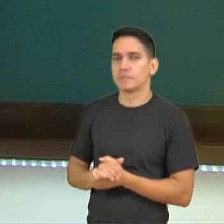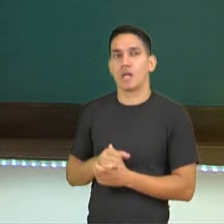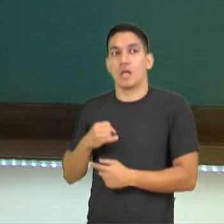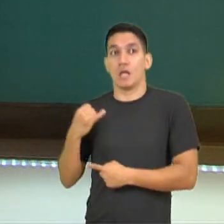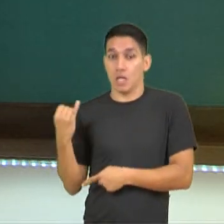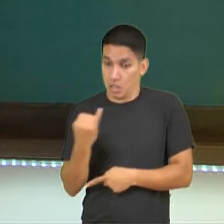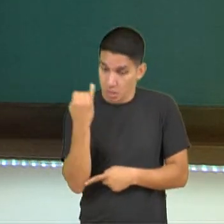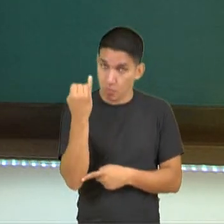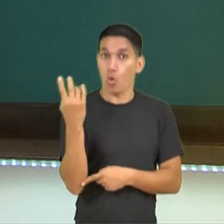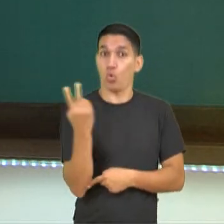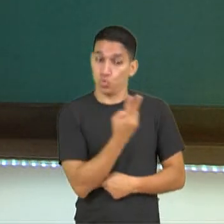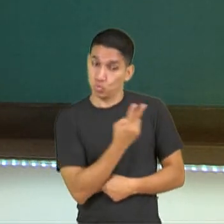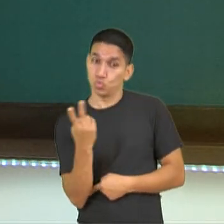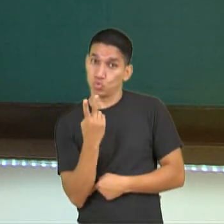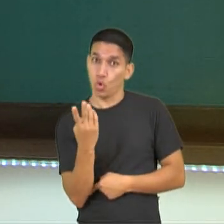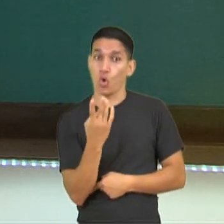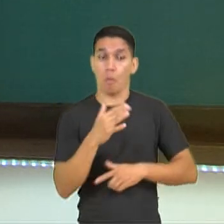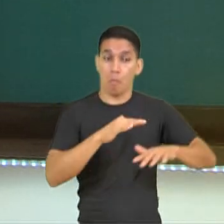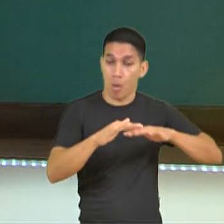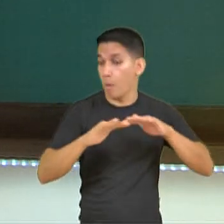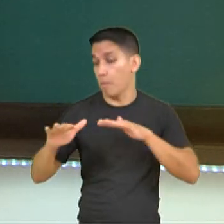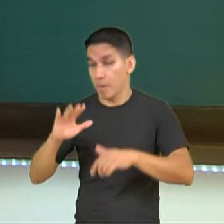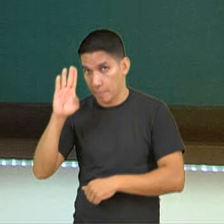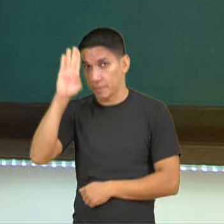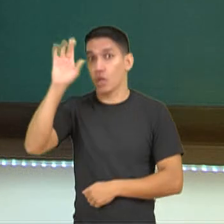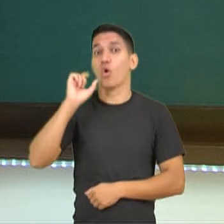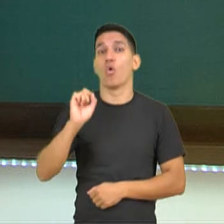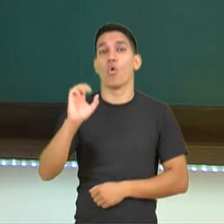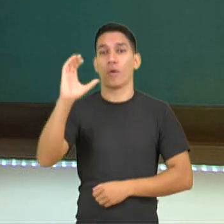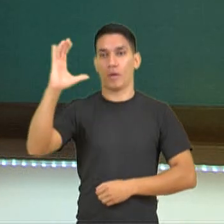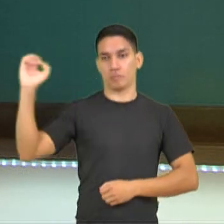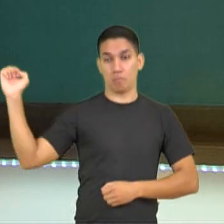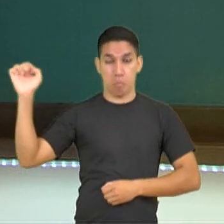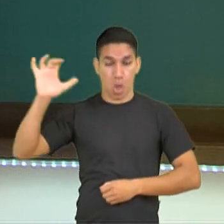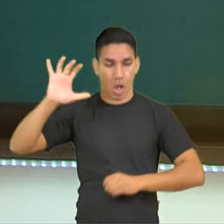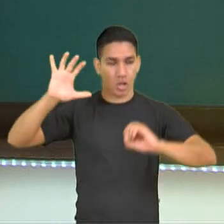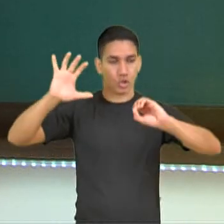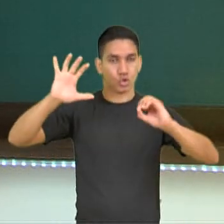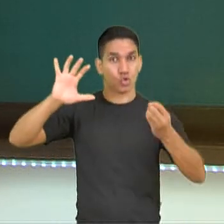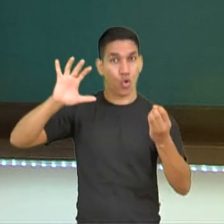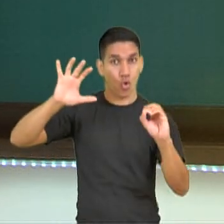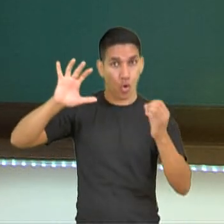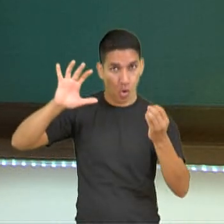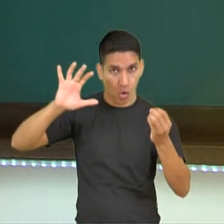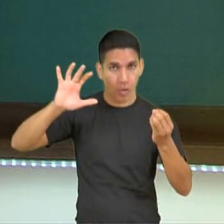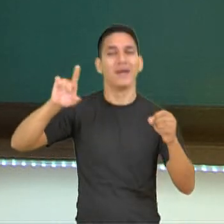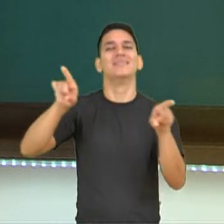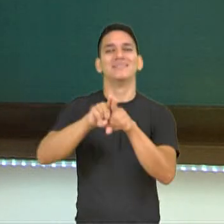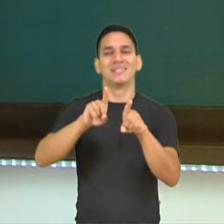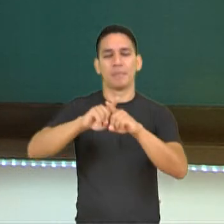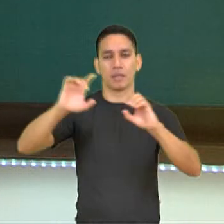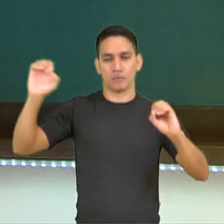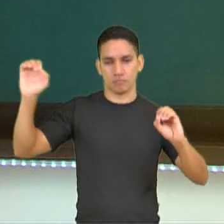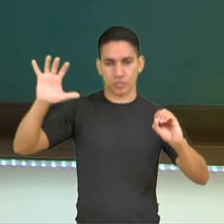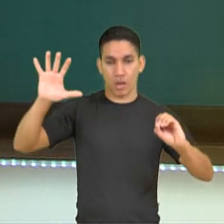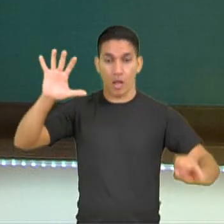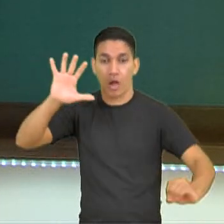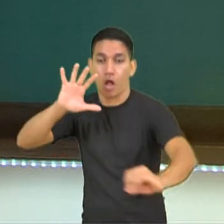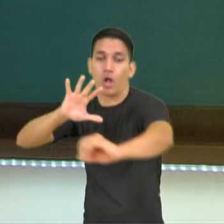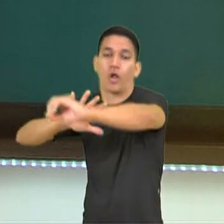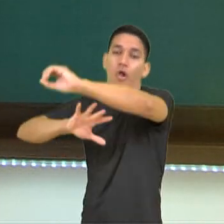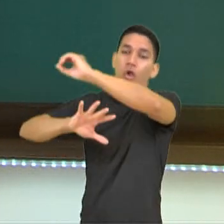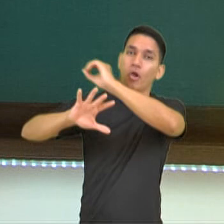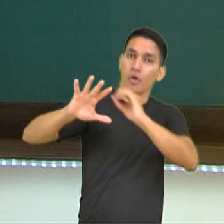os dois principais, rotação e translação. Esses dois movimentos que o planeta